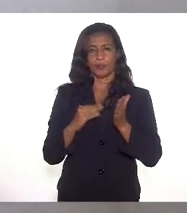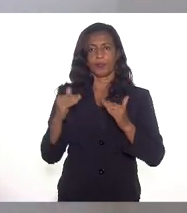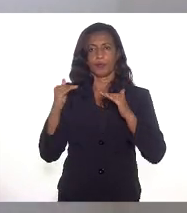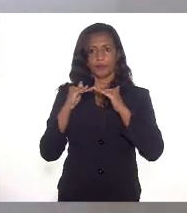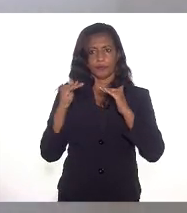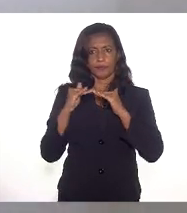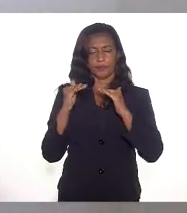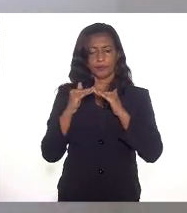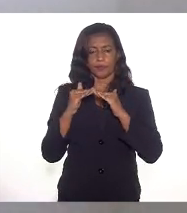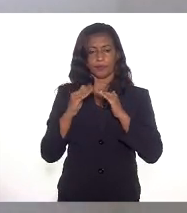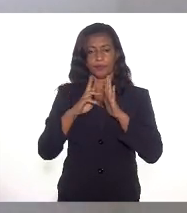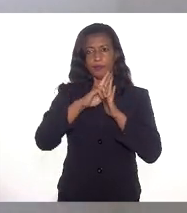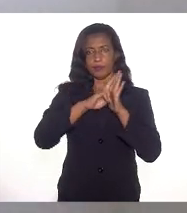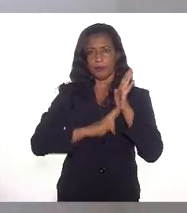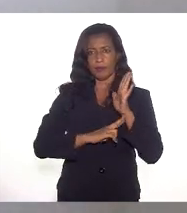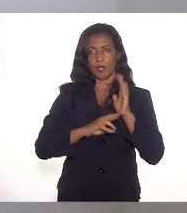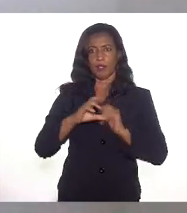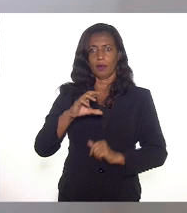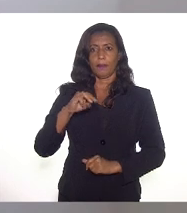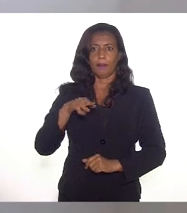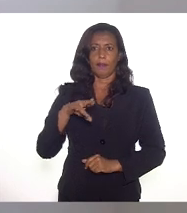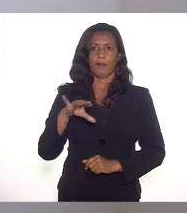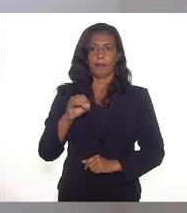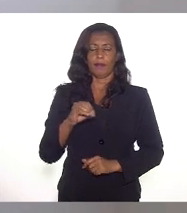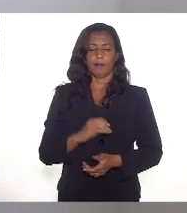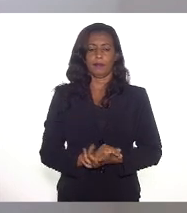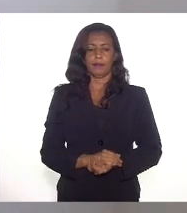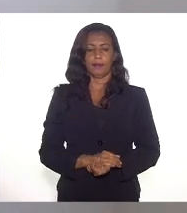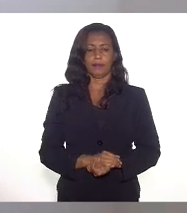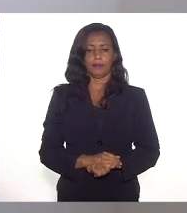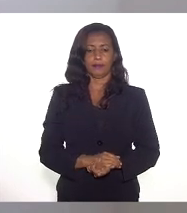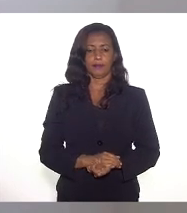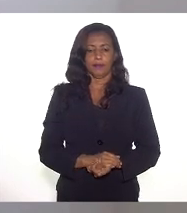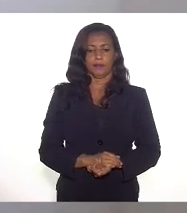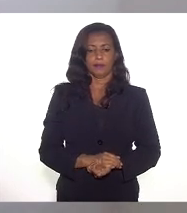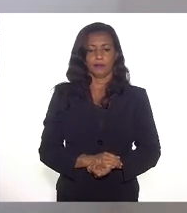favorável. Relator, deputado Márcio Canella.